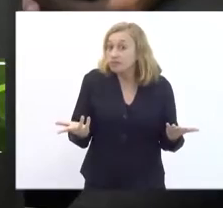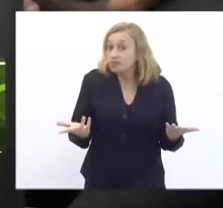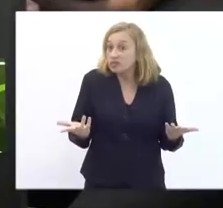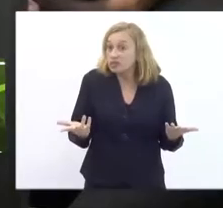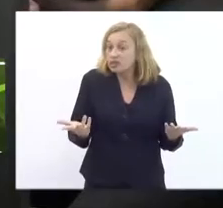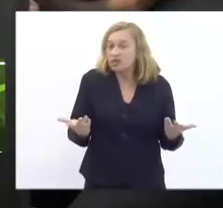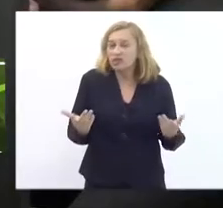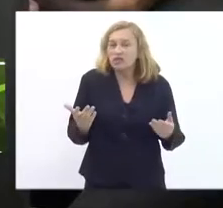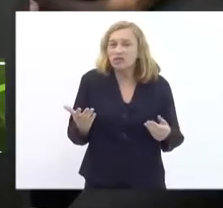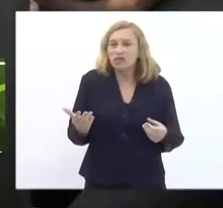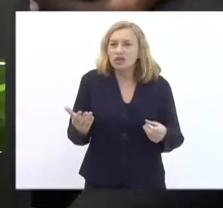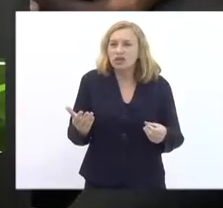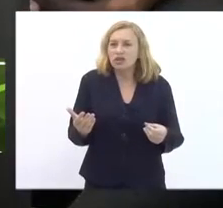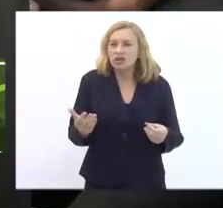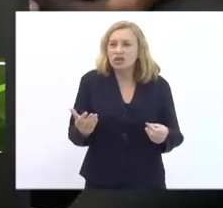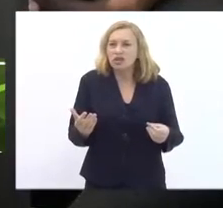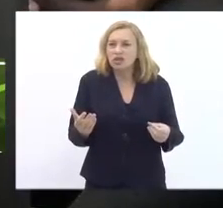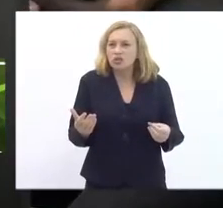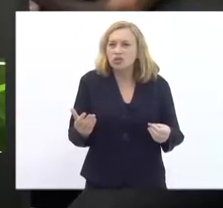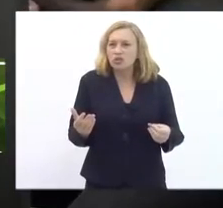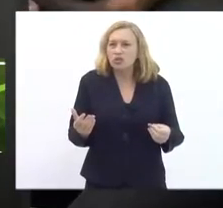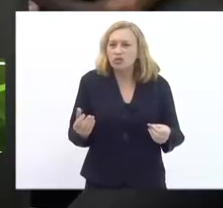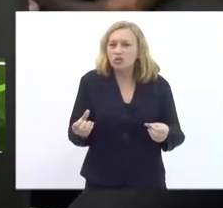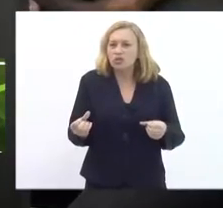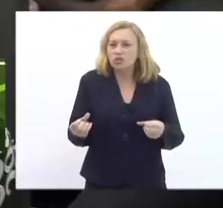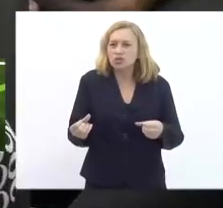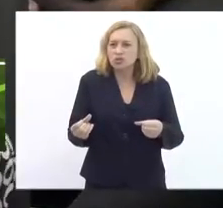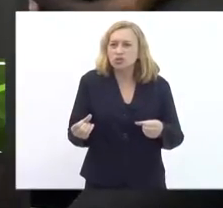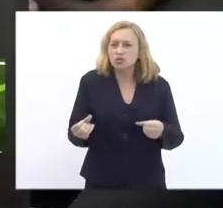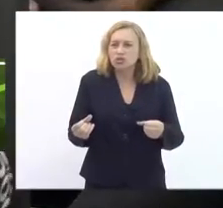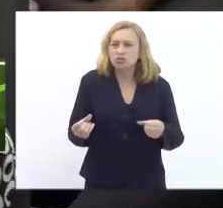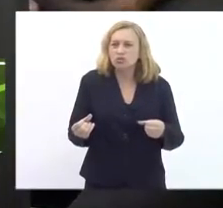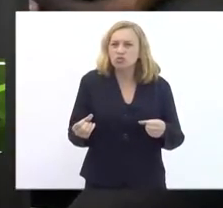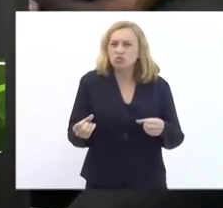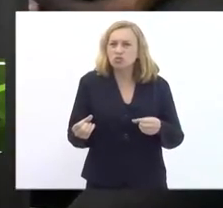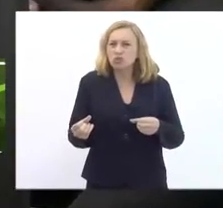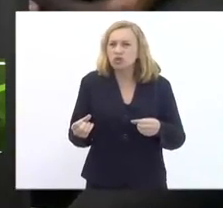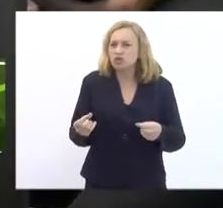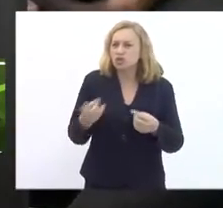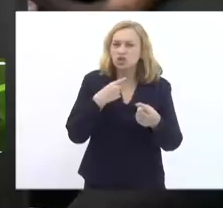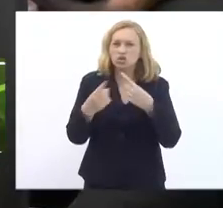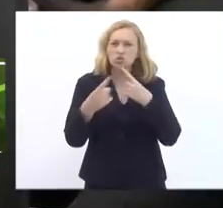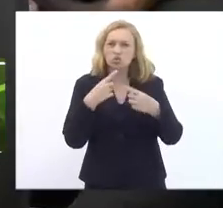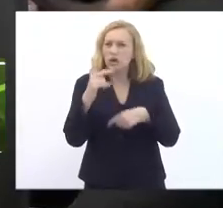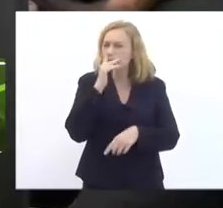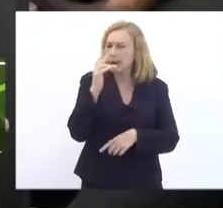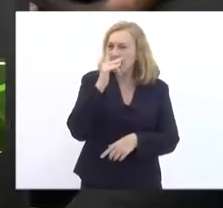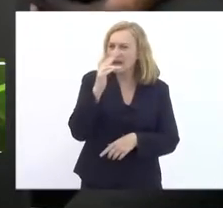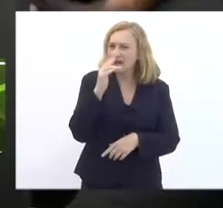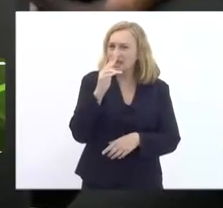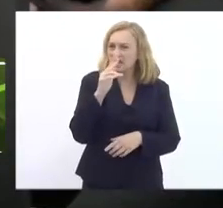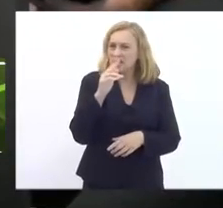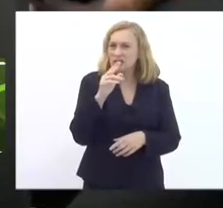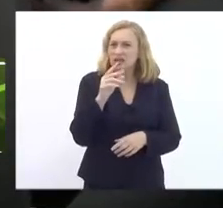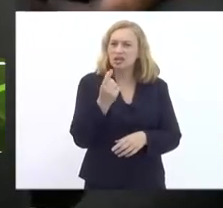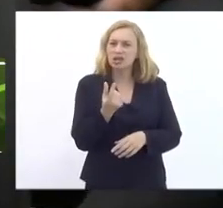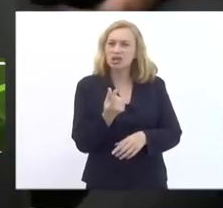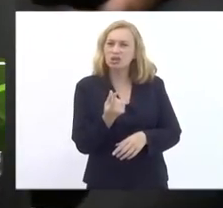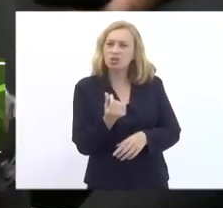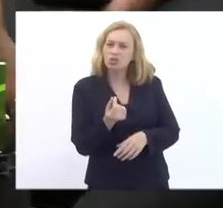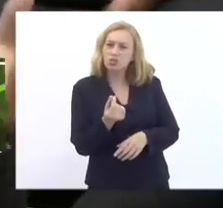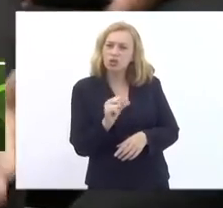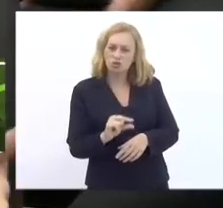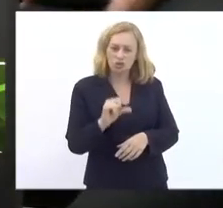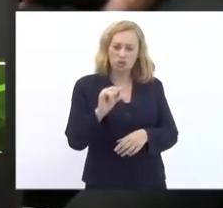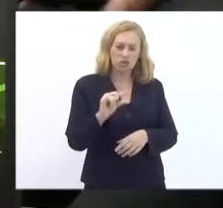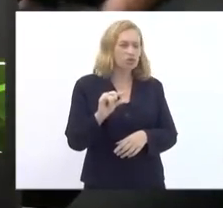fica um jogo, na verdade, fica um jogo de imagem que parece que o aumento foi menor do que está sendo dado. E não é. Se